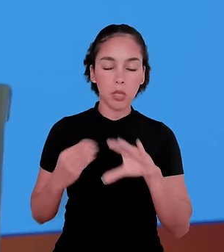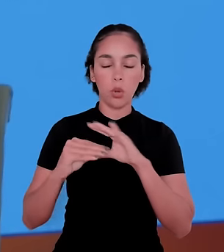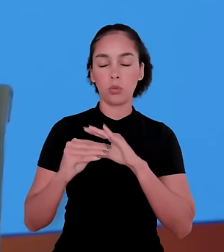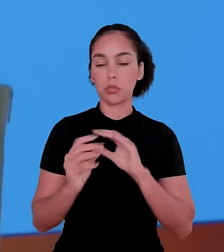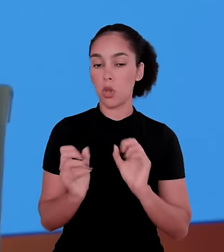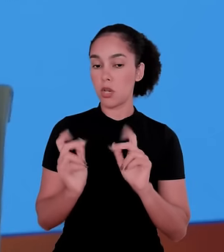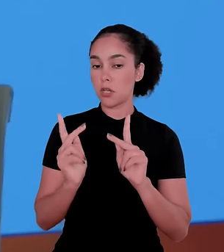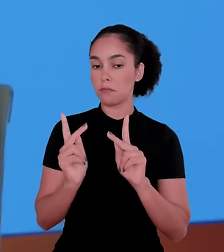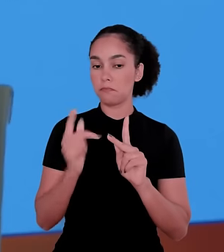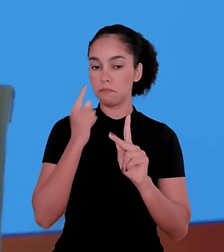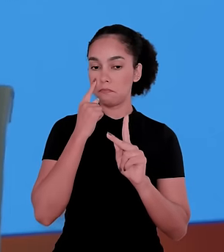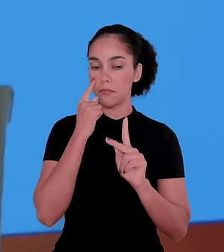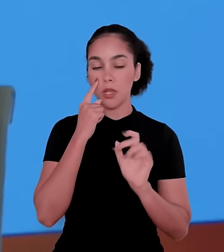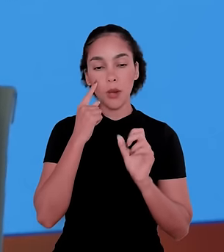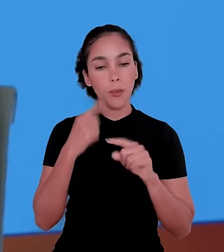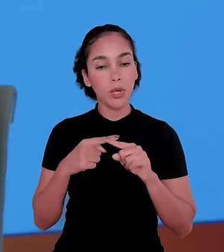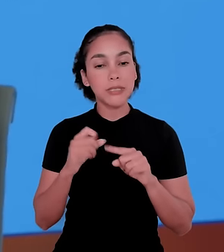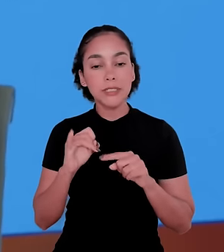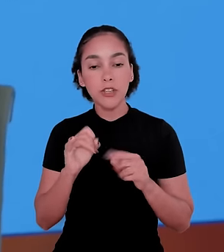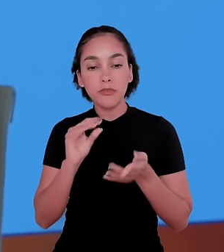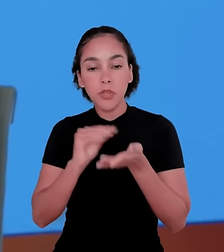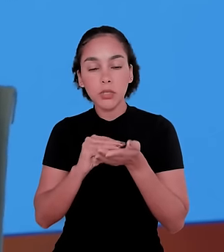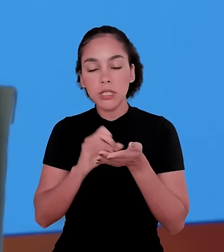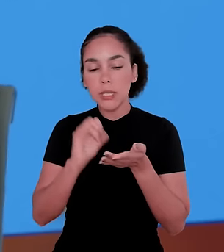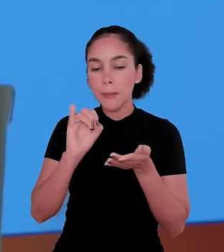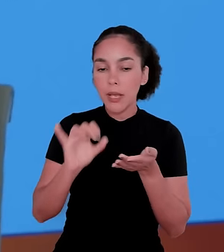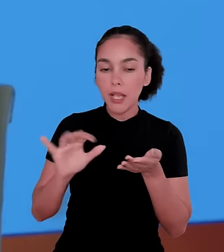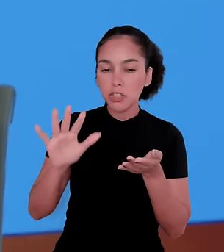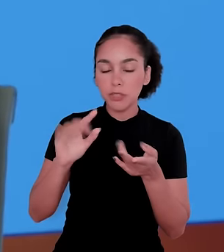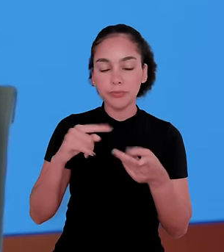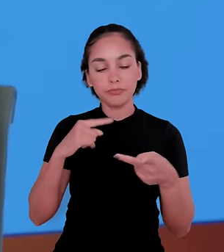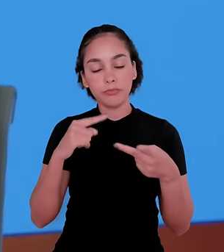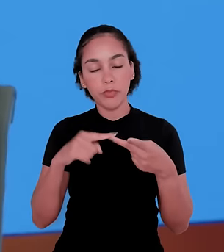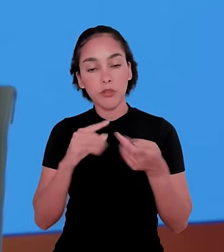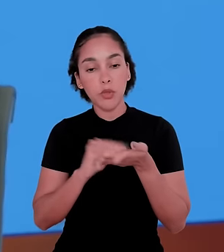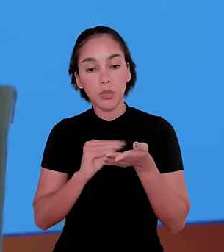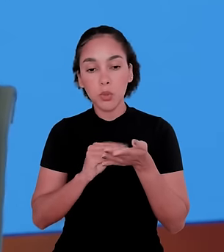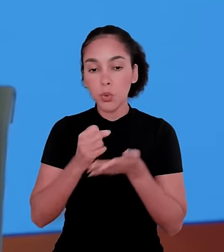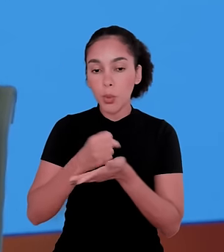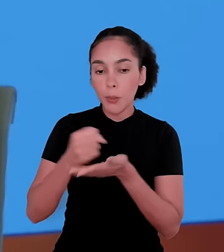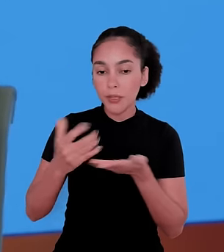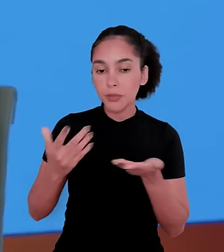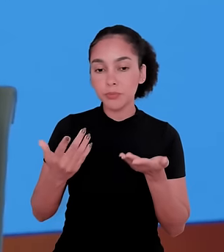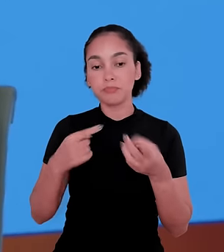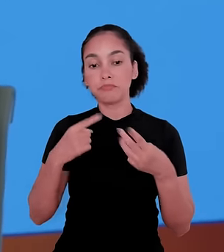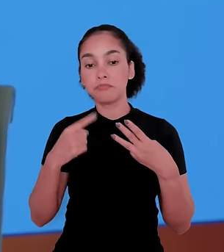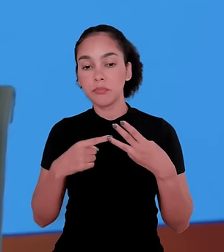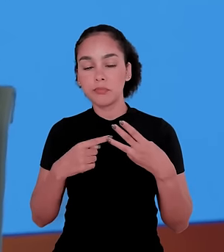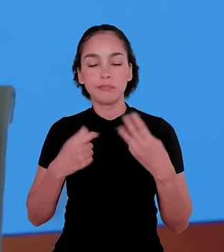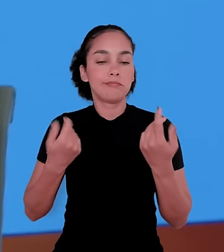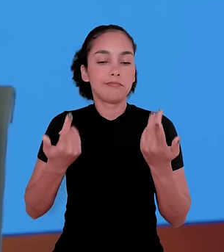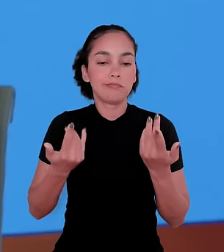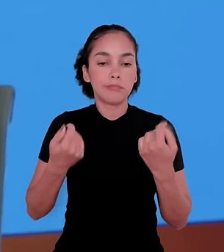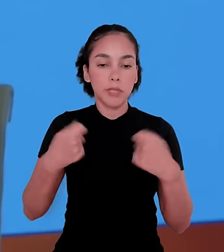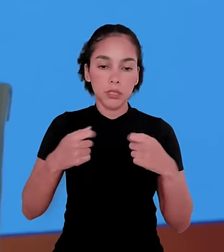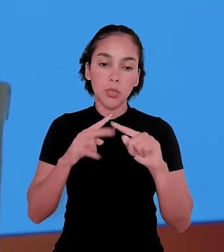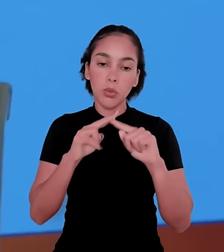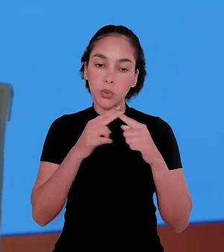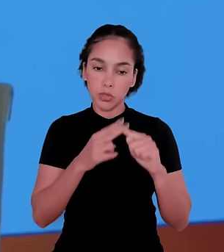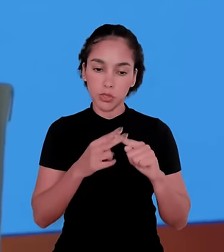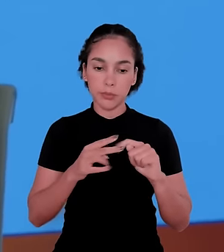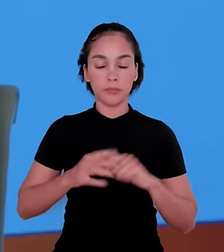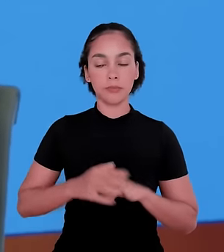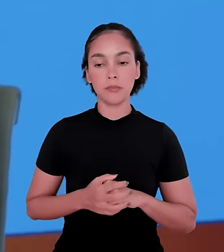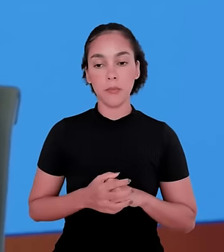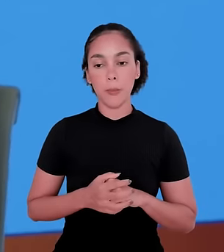Ok porque se tiver faltando uma imagem faltando uma documentação e tudo ela precisa ser corrigida no durante o processo tá no